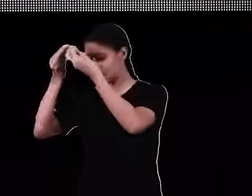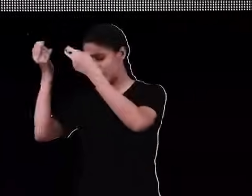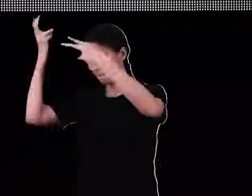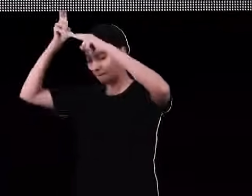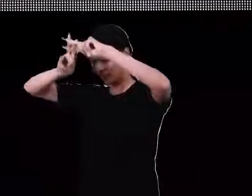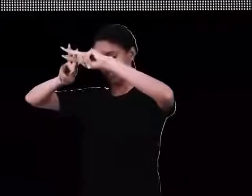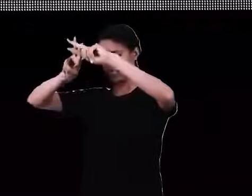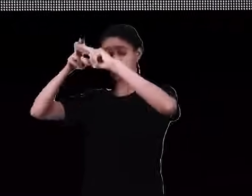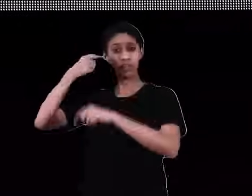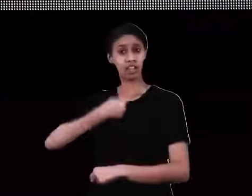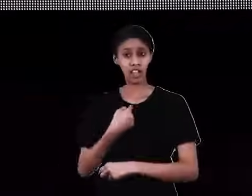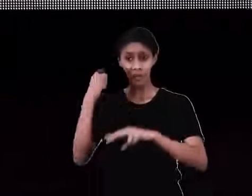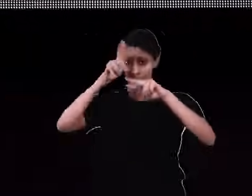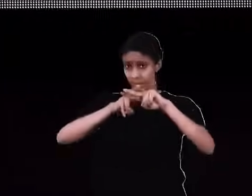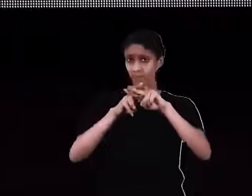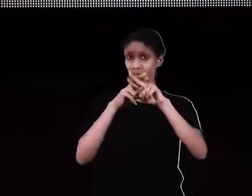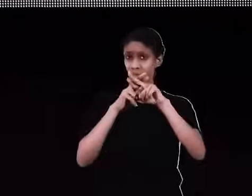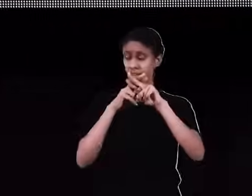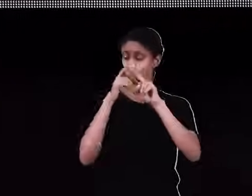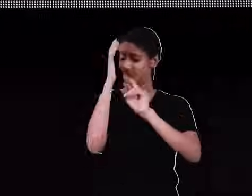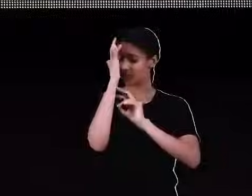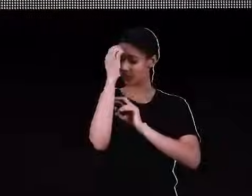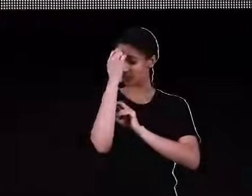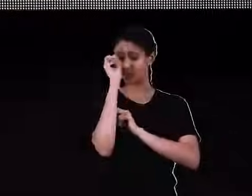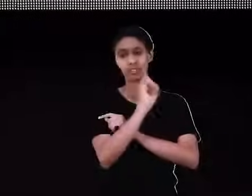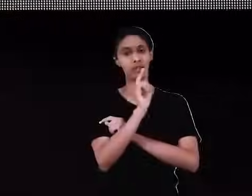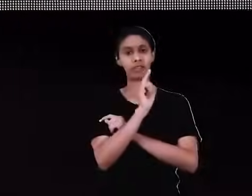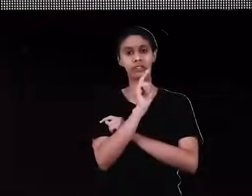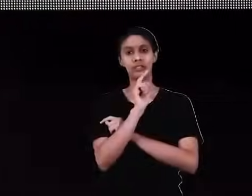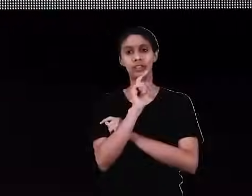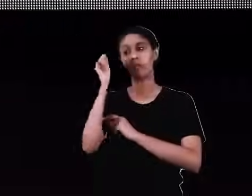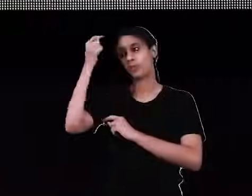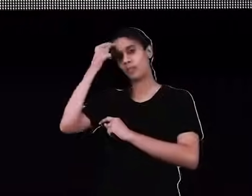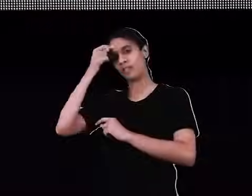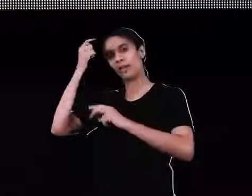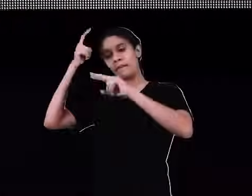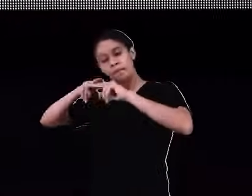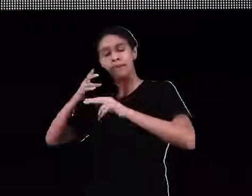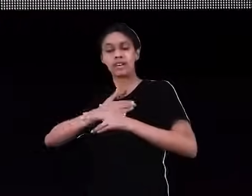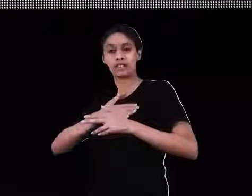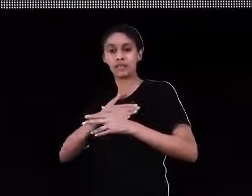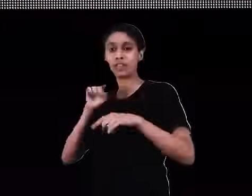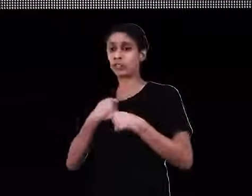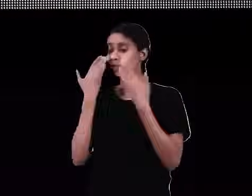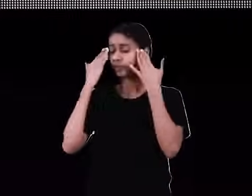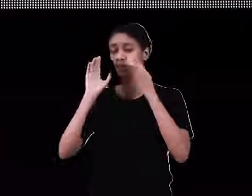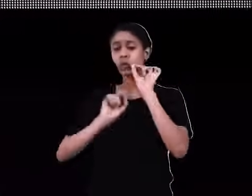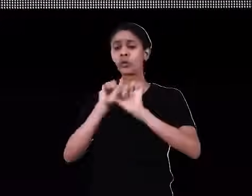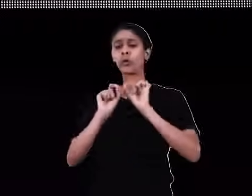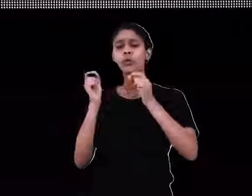prisioneiro, não sou eu a prisioneira do meu pensamento. O maior problema de muitas de nós é que a gente não sabe colocar os nossos pensamentos